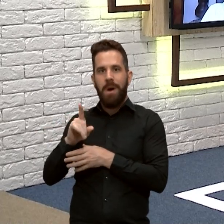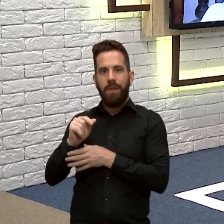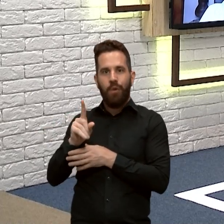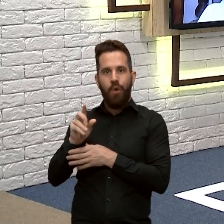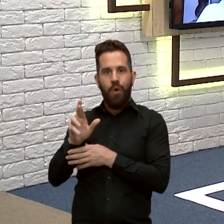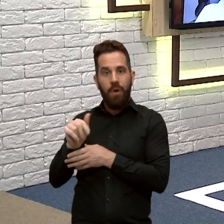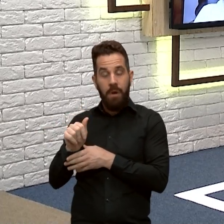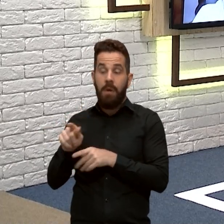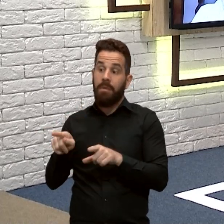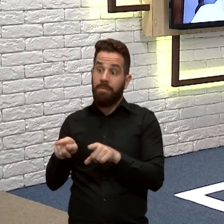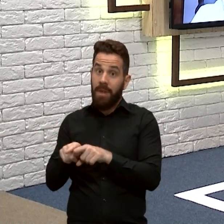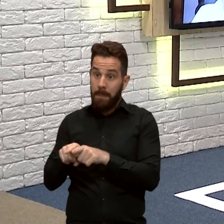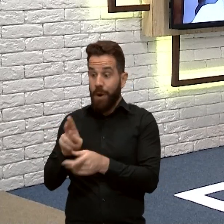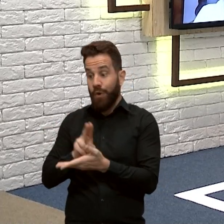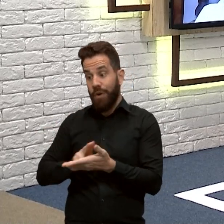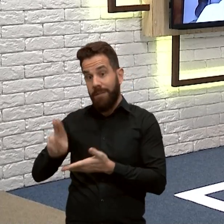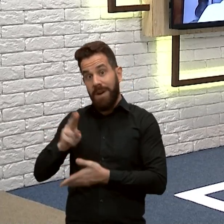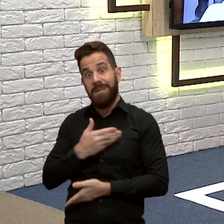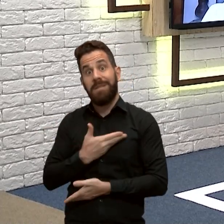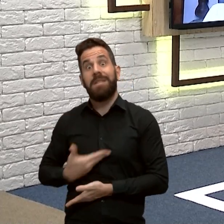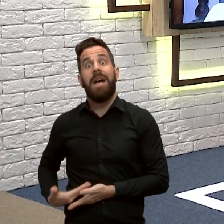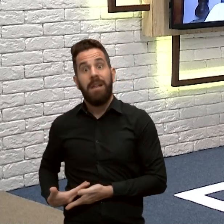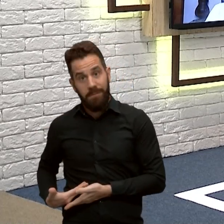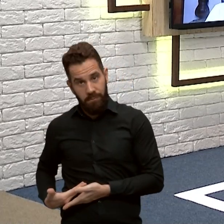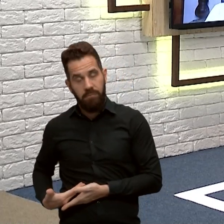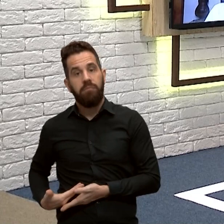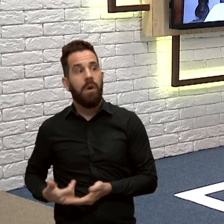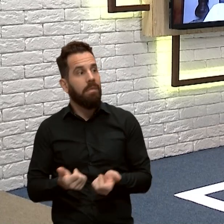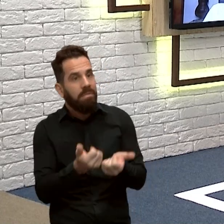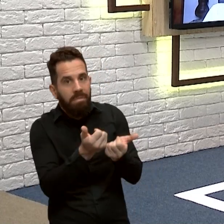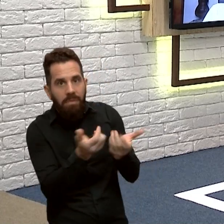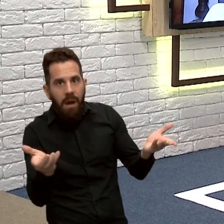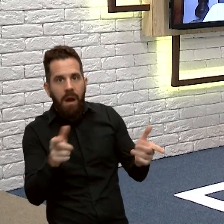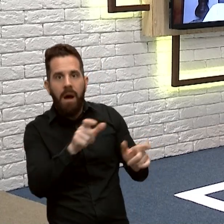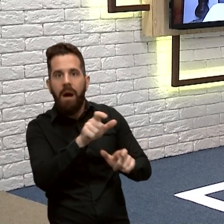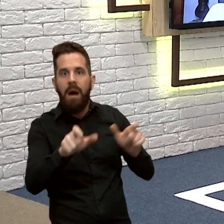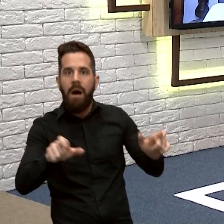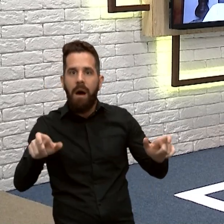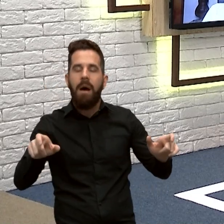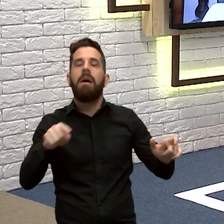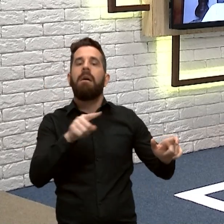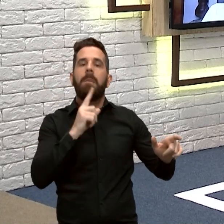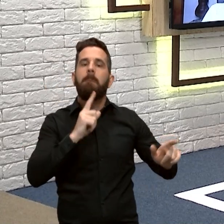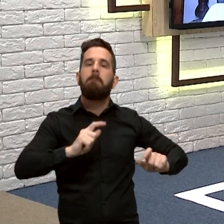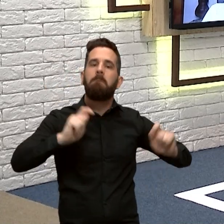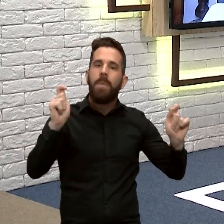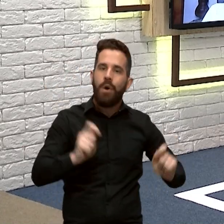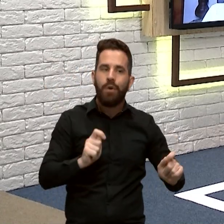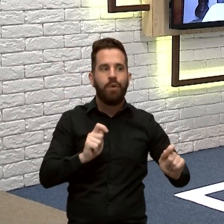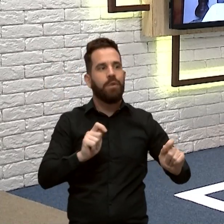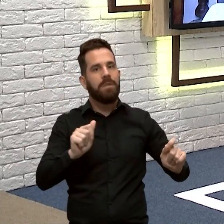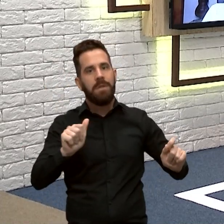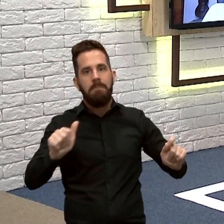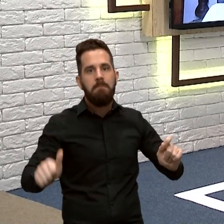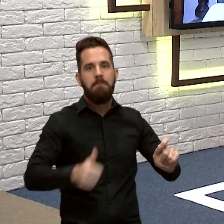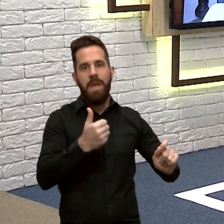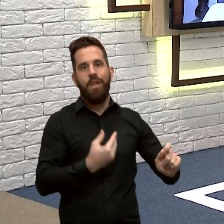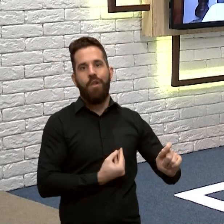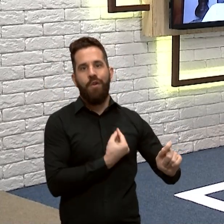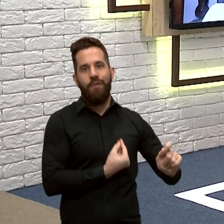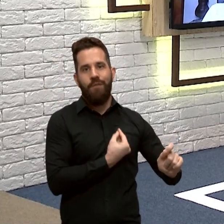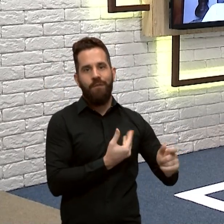né? Levar a eles aí essa possibilidade de melhorar as suas condições de